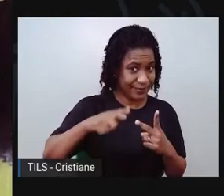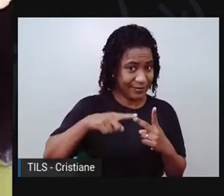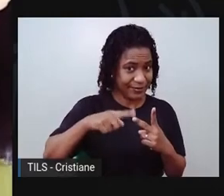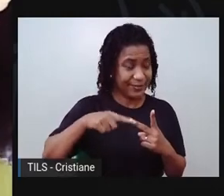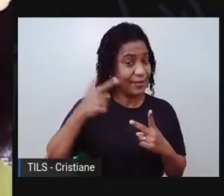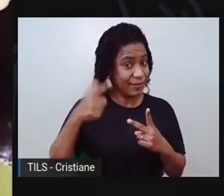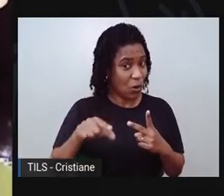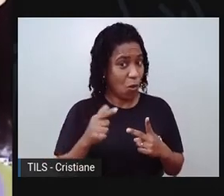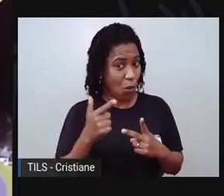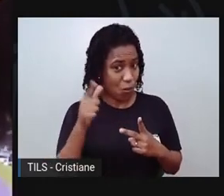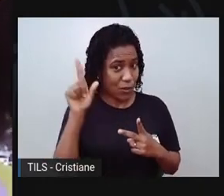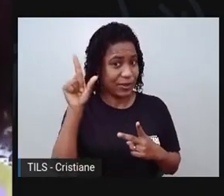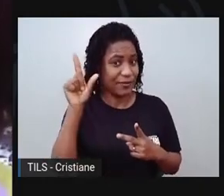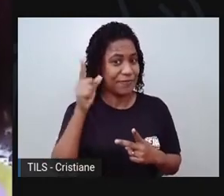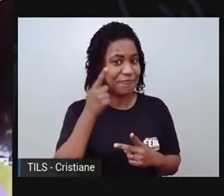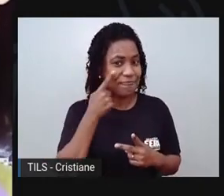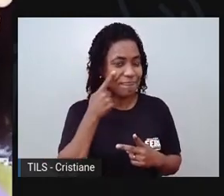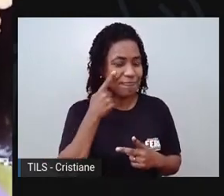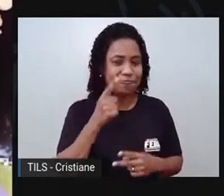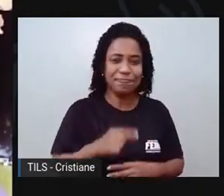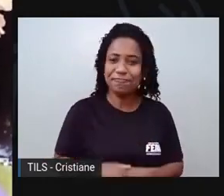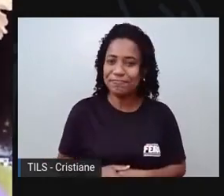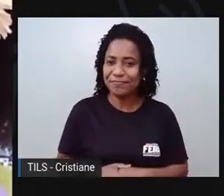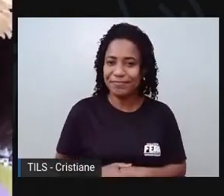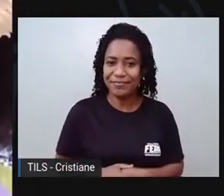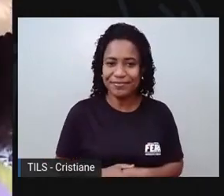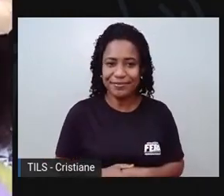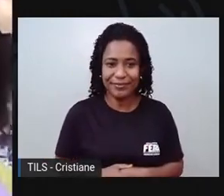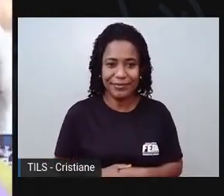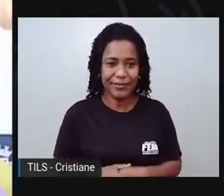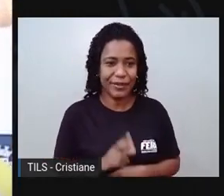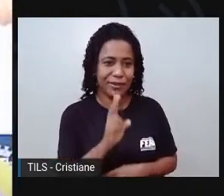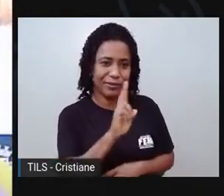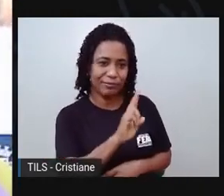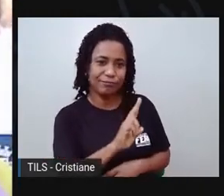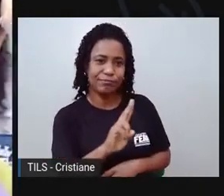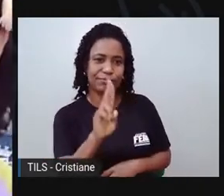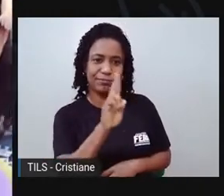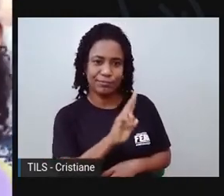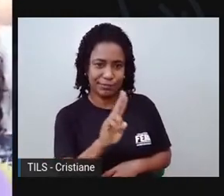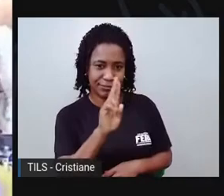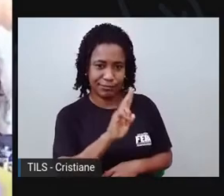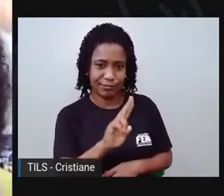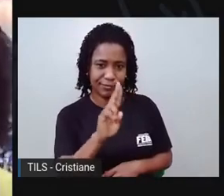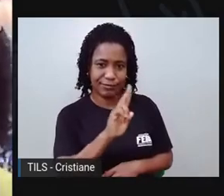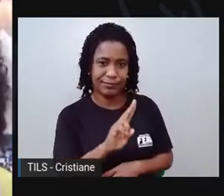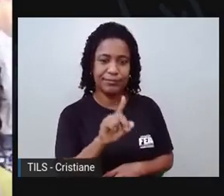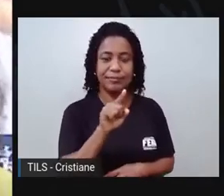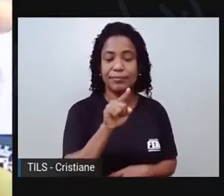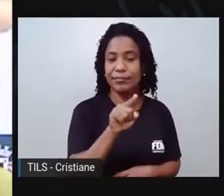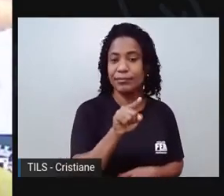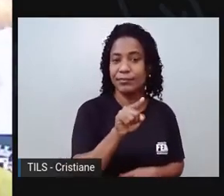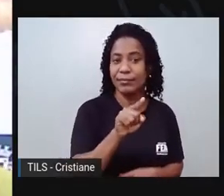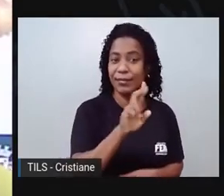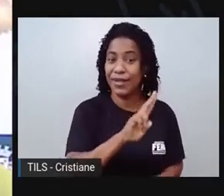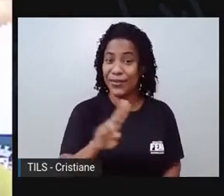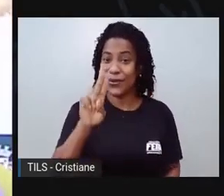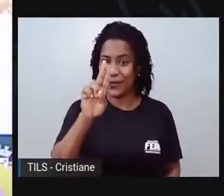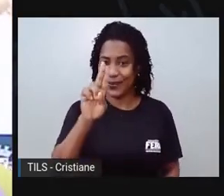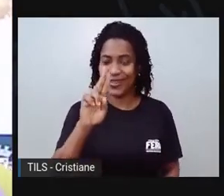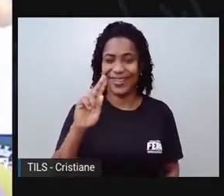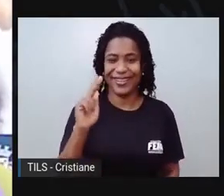flor? Você conhece o nome dessa? Essa daí chama-se ipê